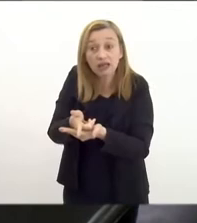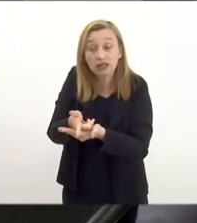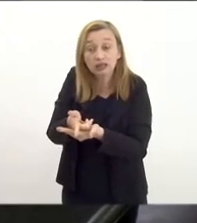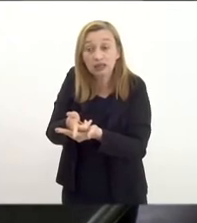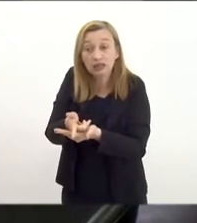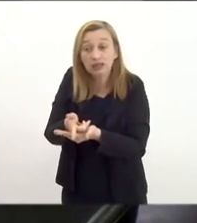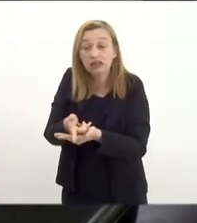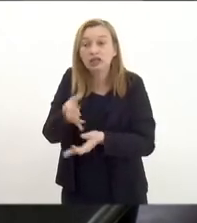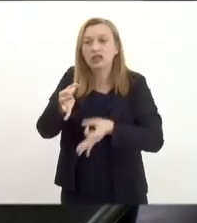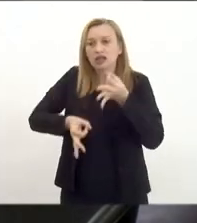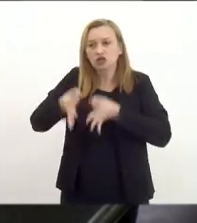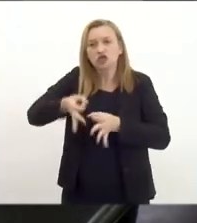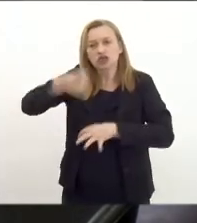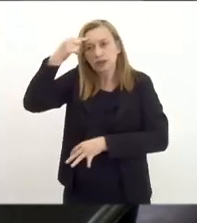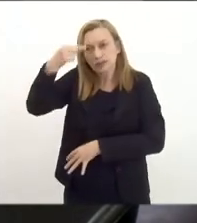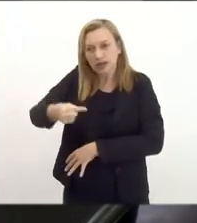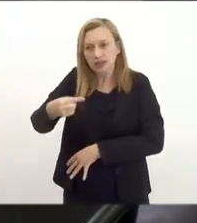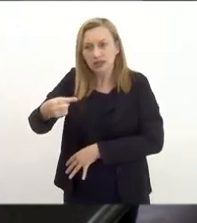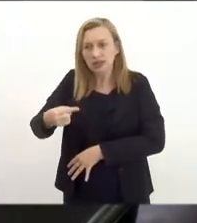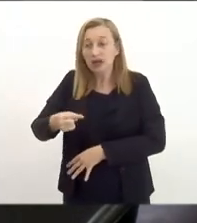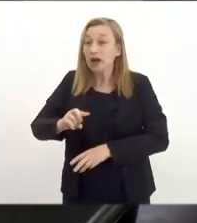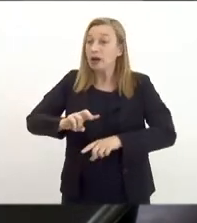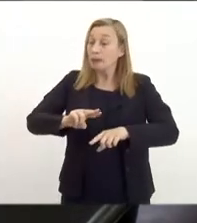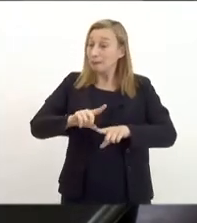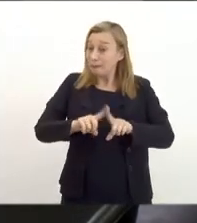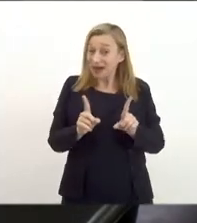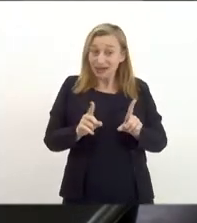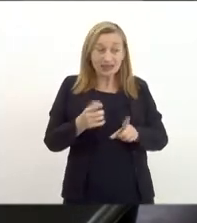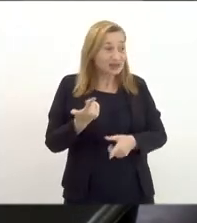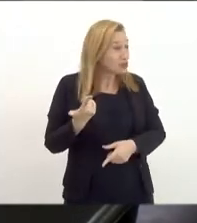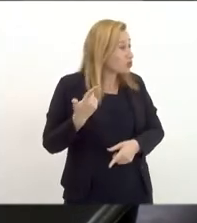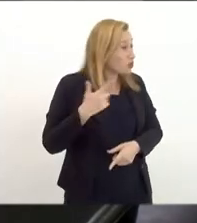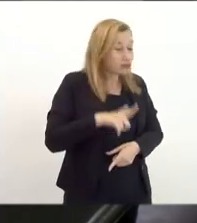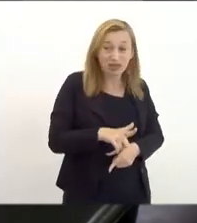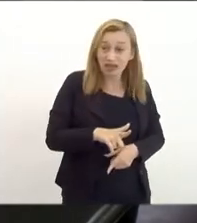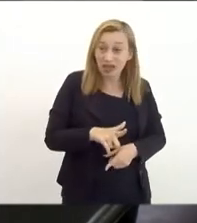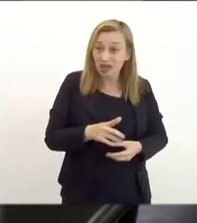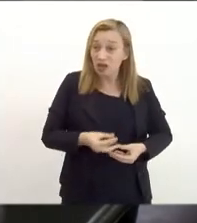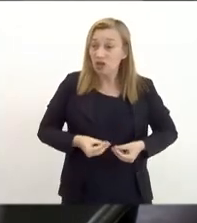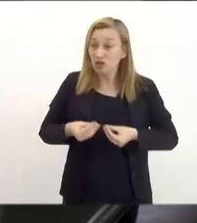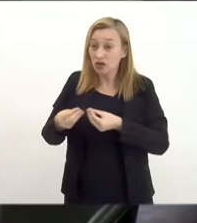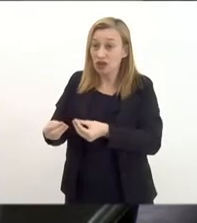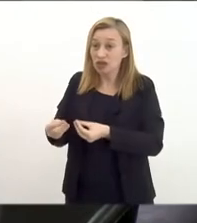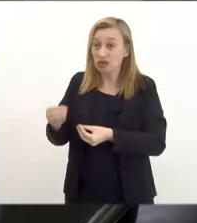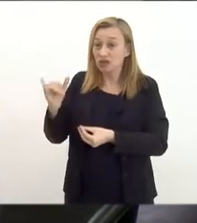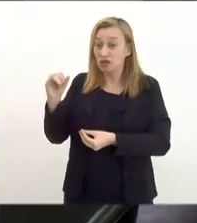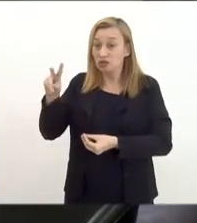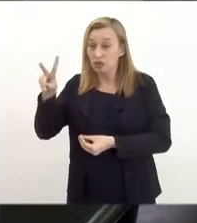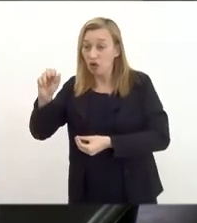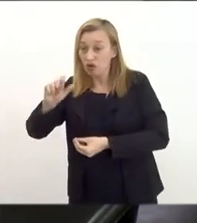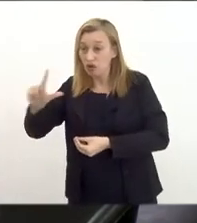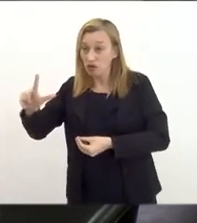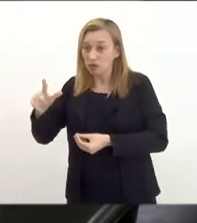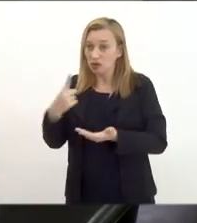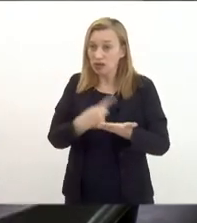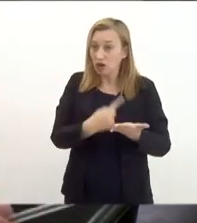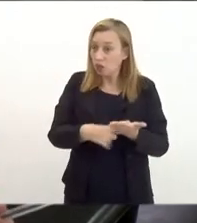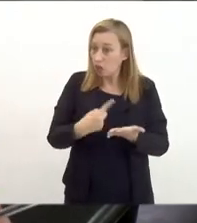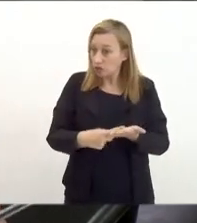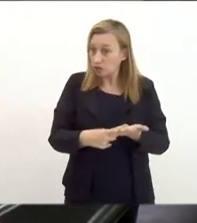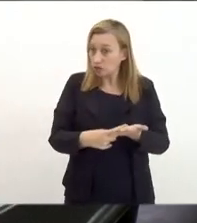o que que a justiça determina Mas se a gente não consegue oferece o imóvel por exemplo em acordo